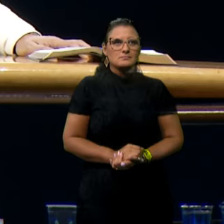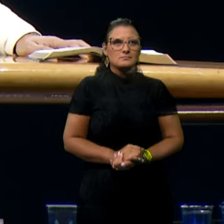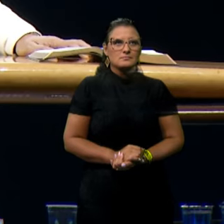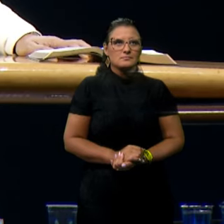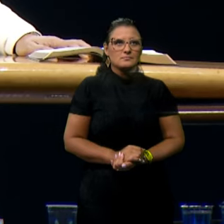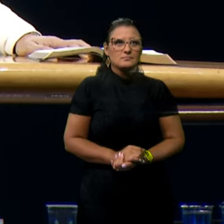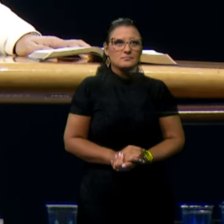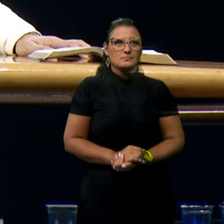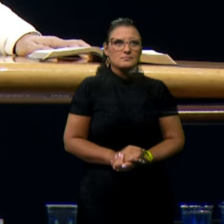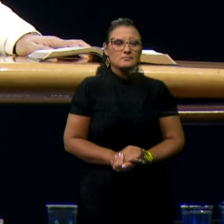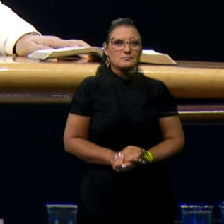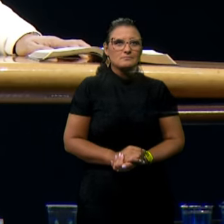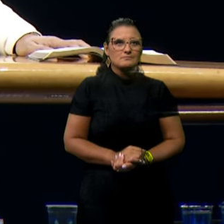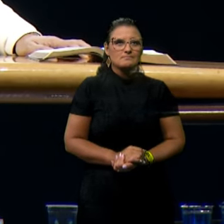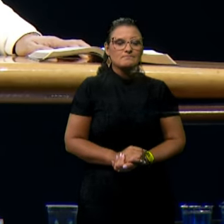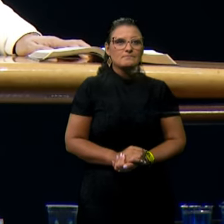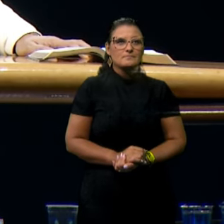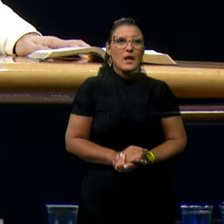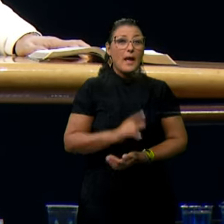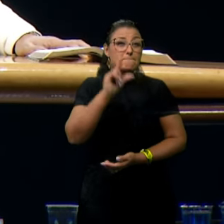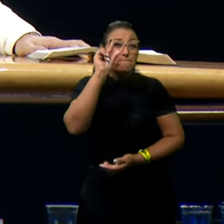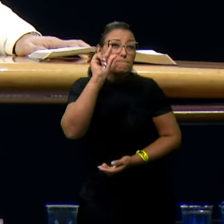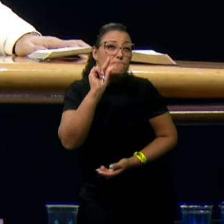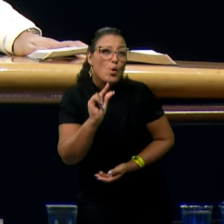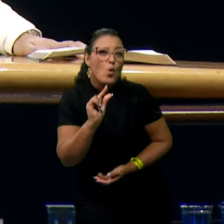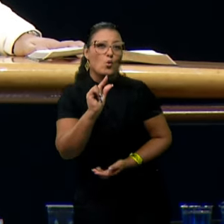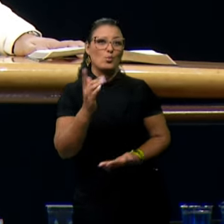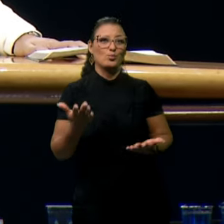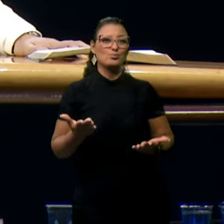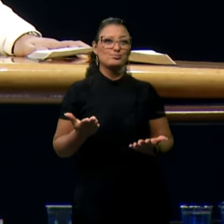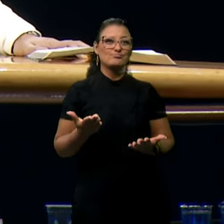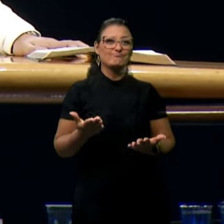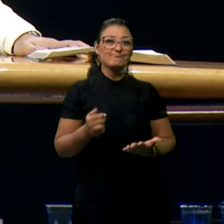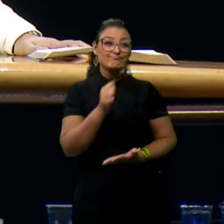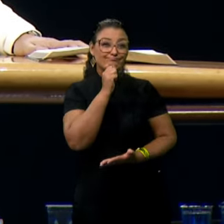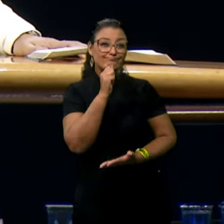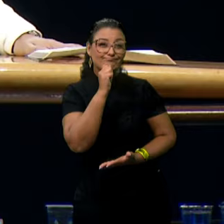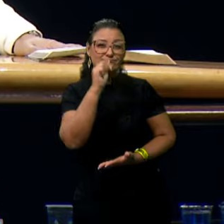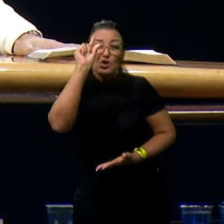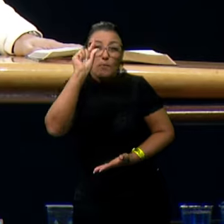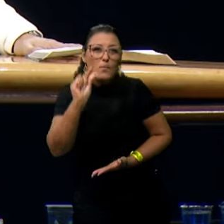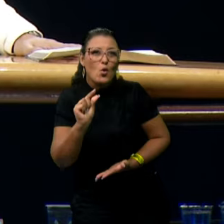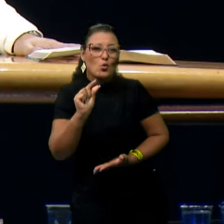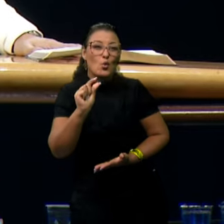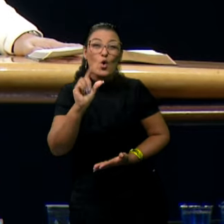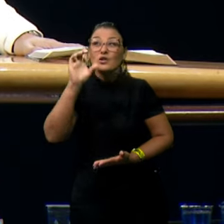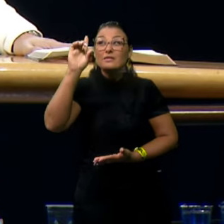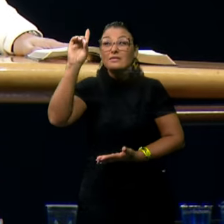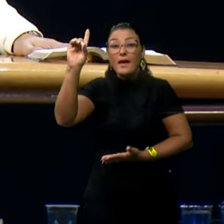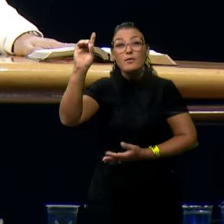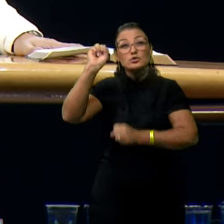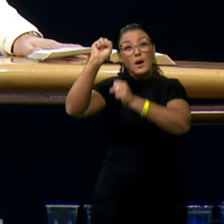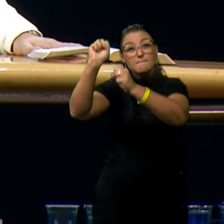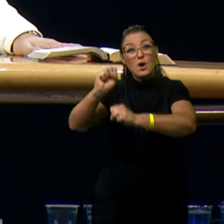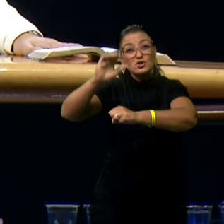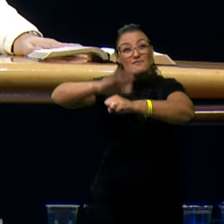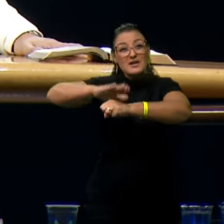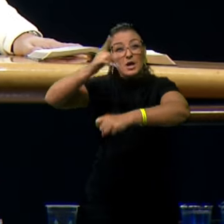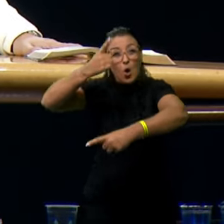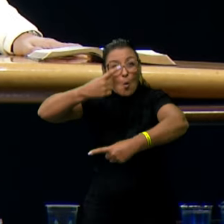das melhores ainda das migalhas Deus pode tomar para trazer um